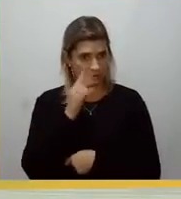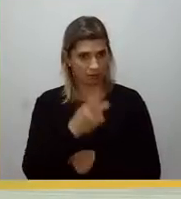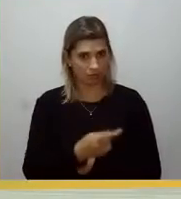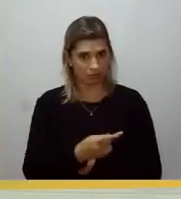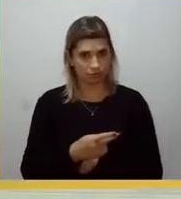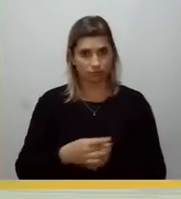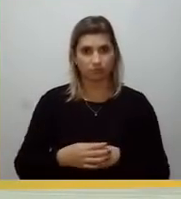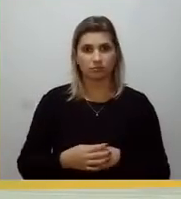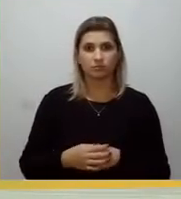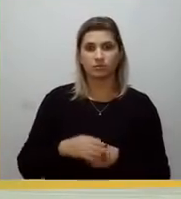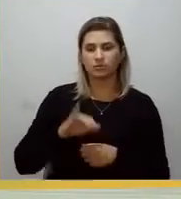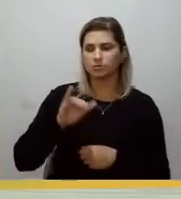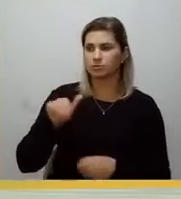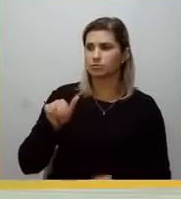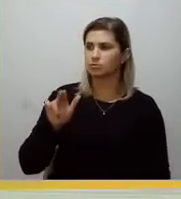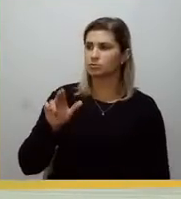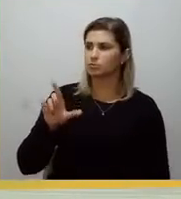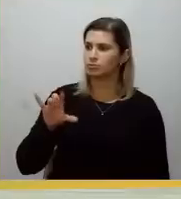César Machado.